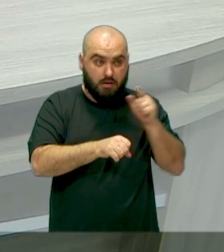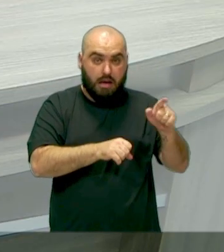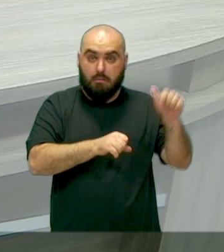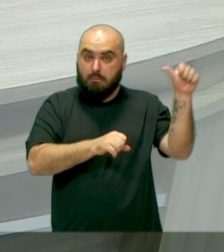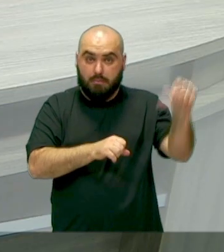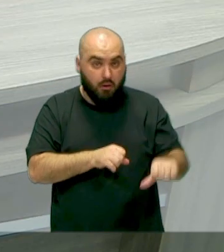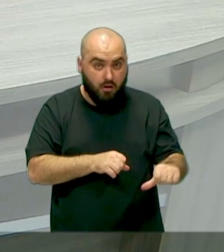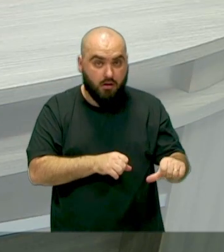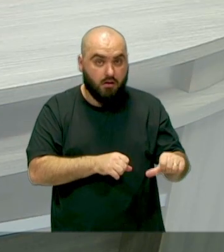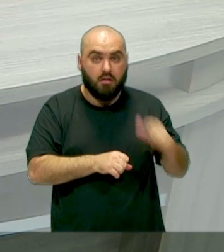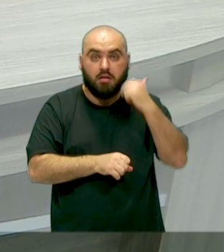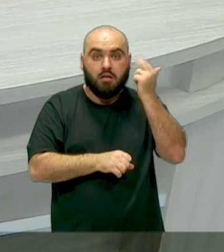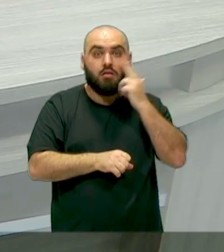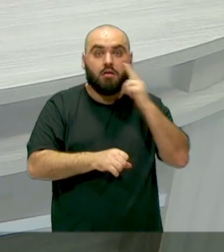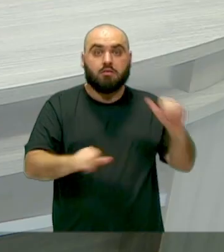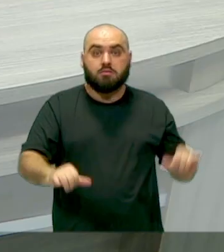governo.